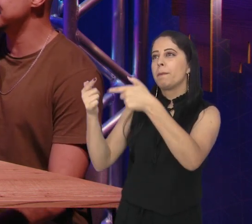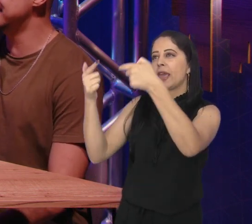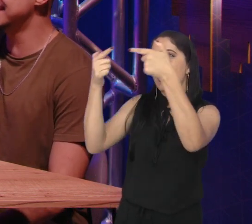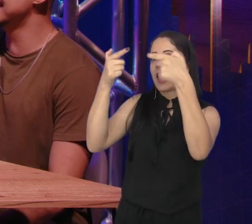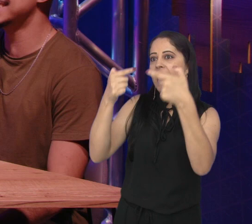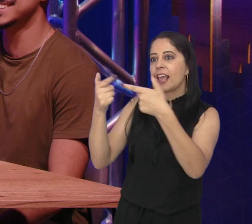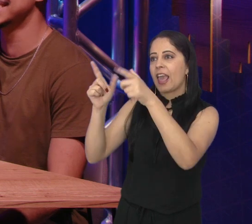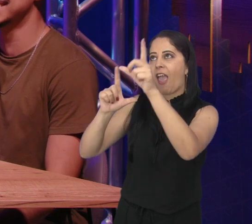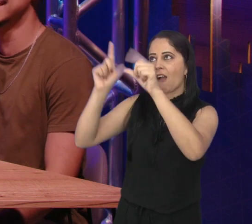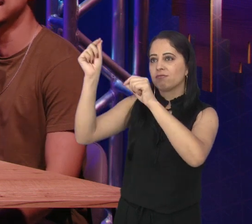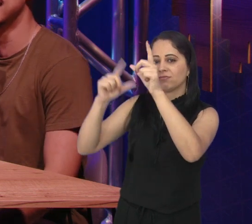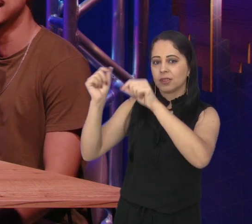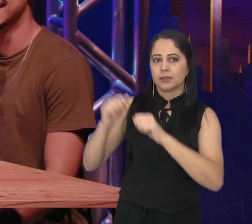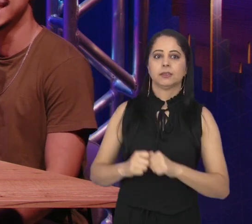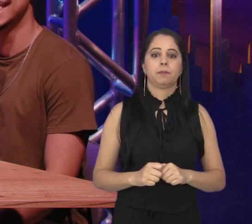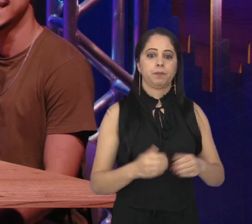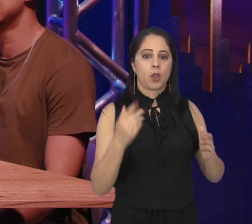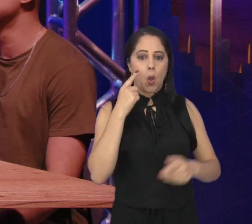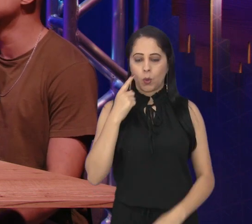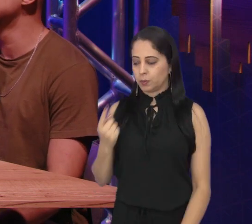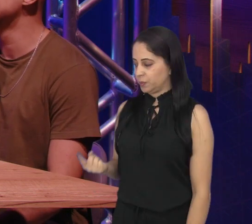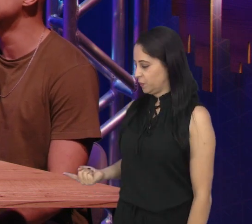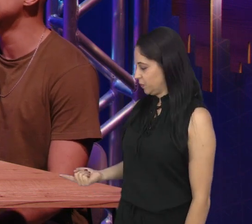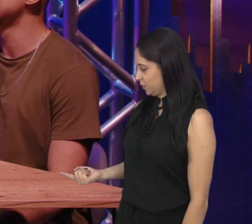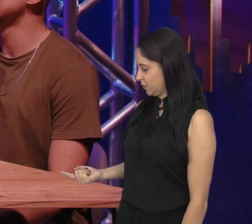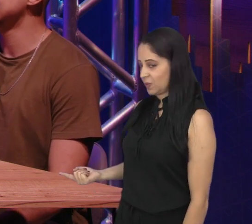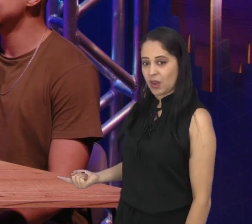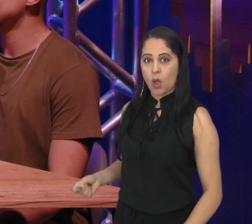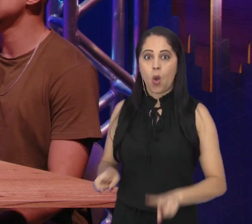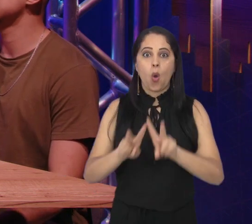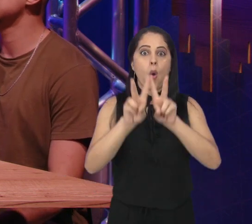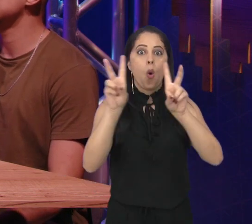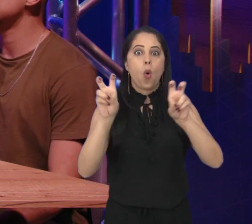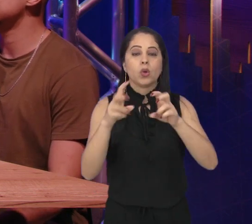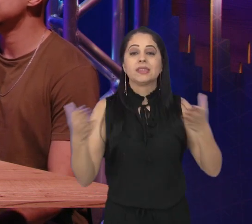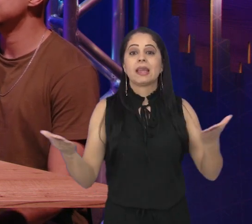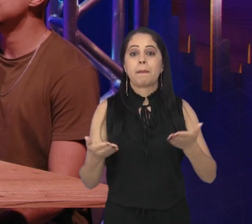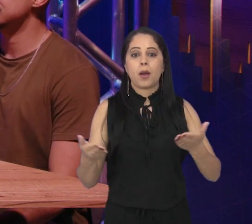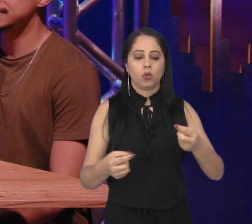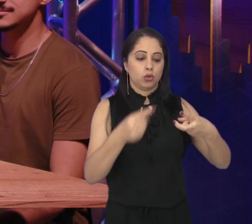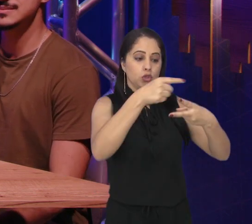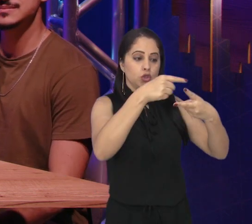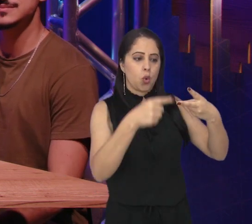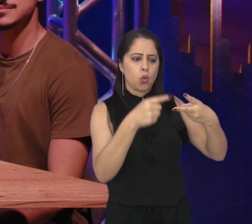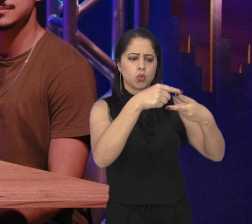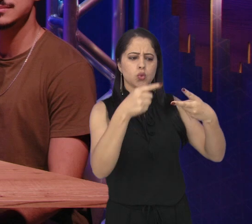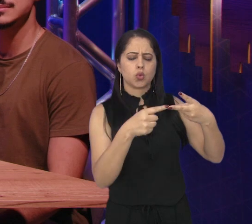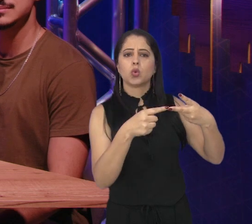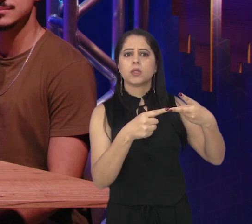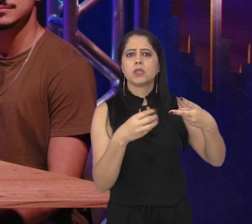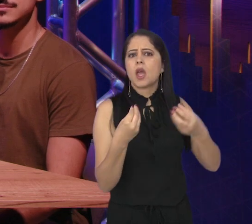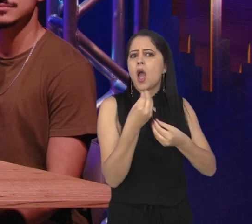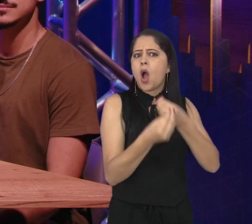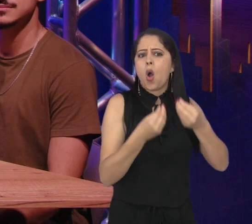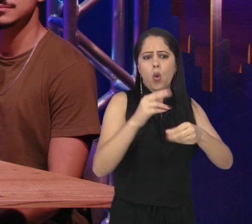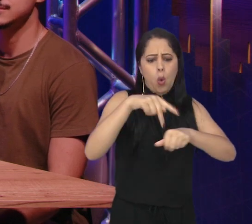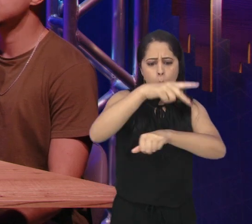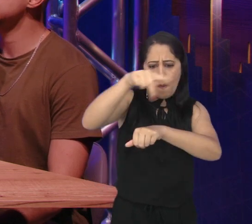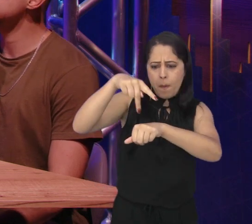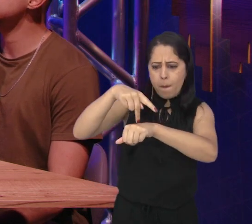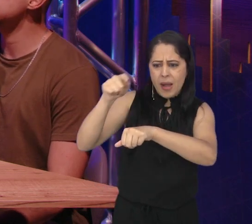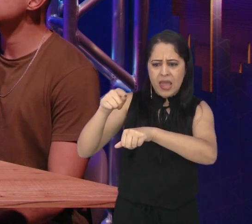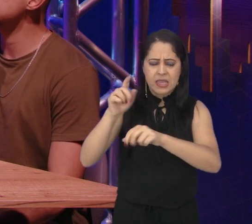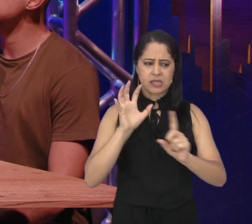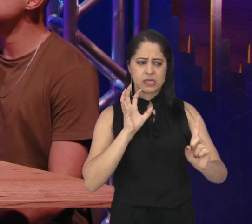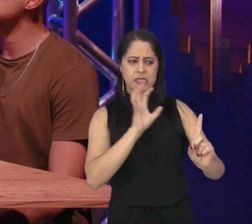Wars. Não, nada disso. A gente vai falar hoje de hard power e soft power. Então, são formas, né, que países podem